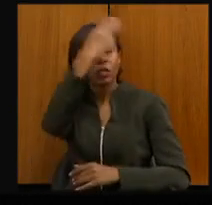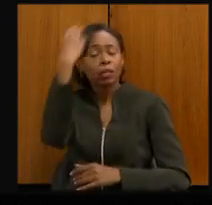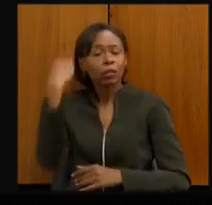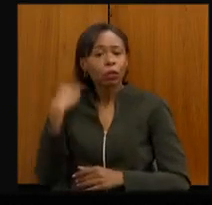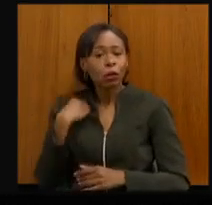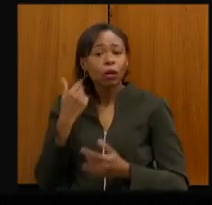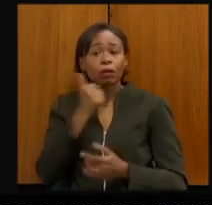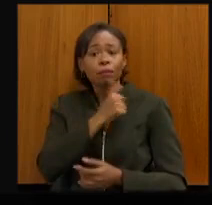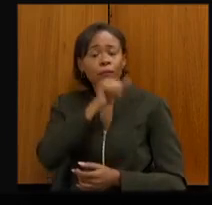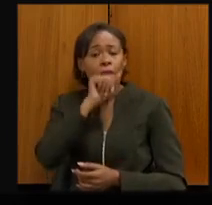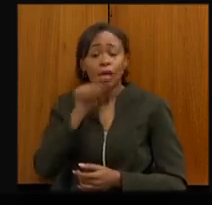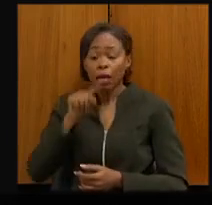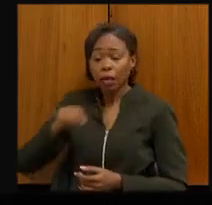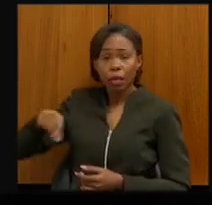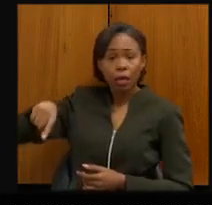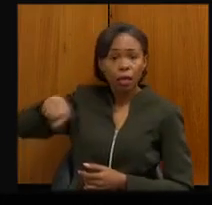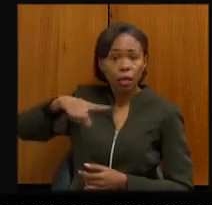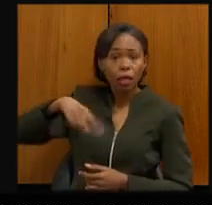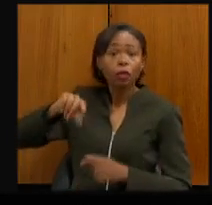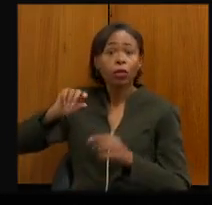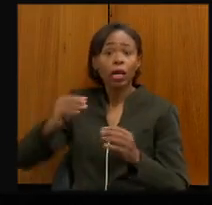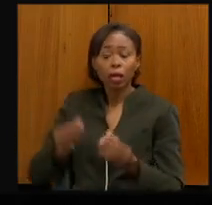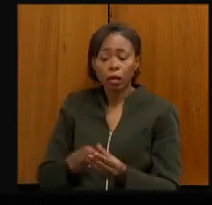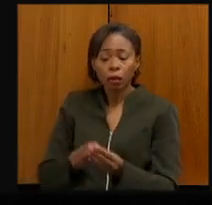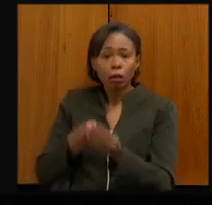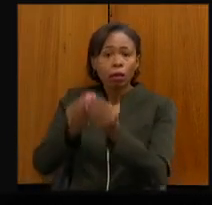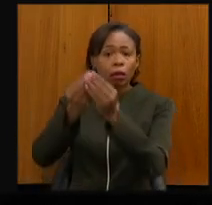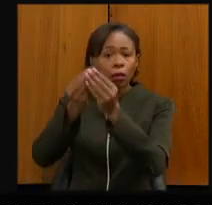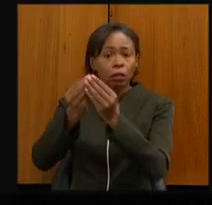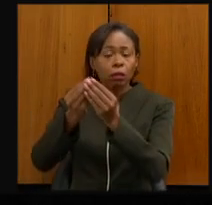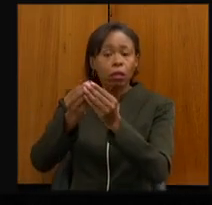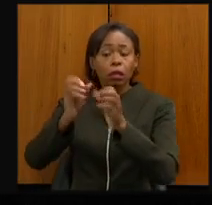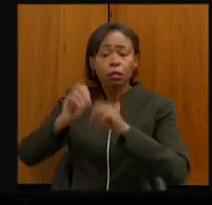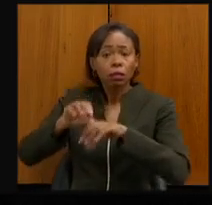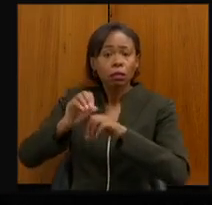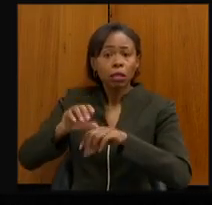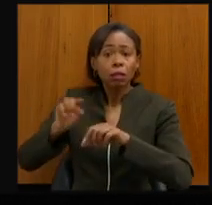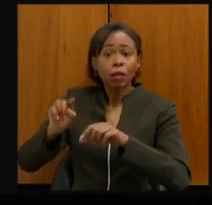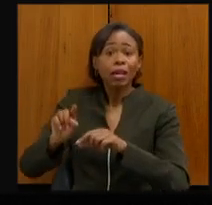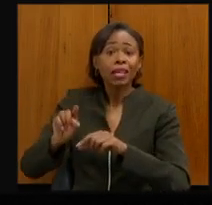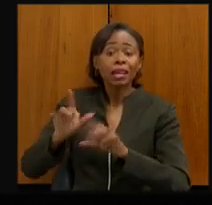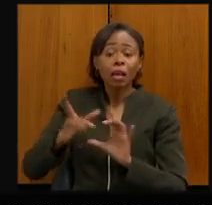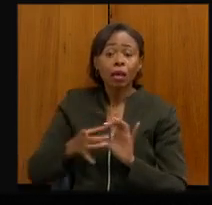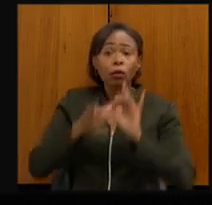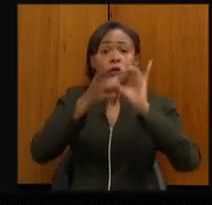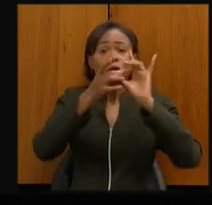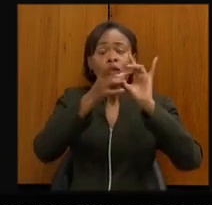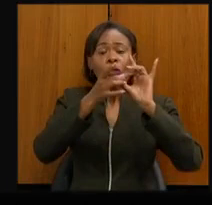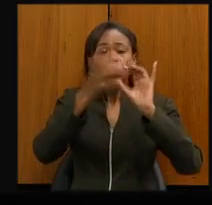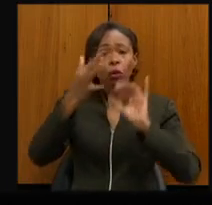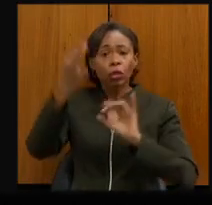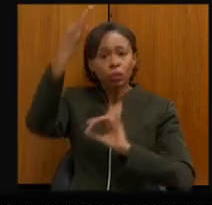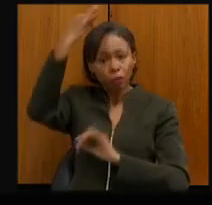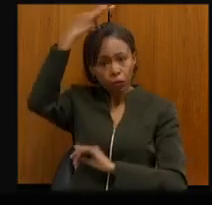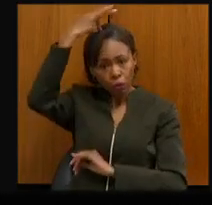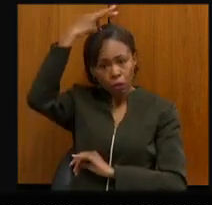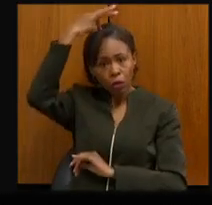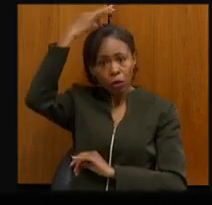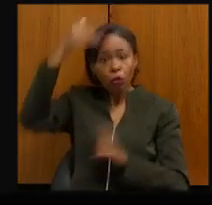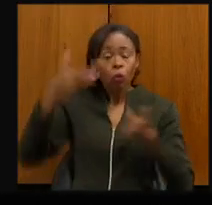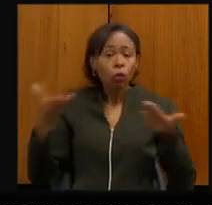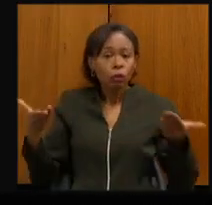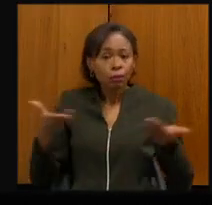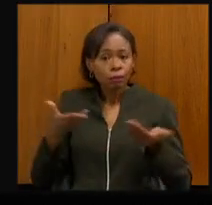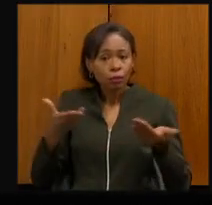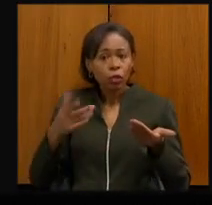essa o catecismo para sua cosmologia espiritual né E hoje nós